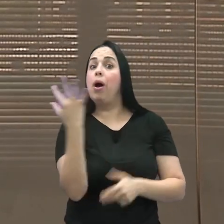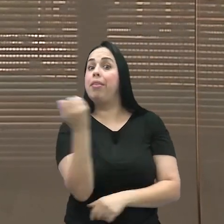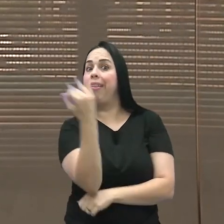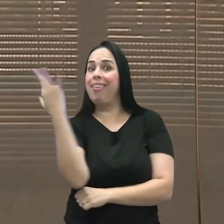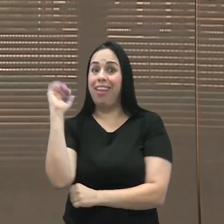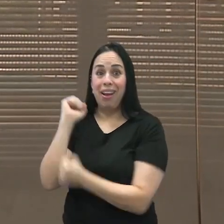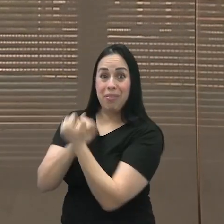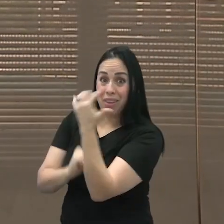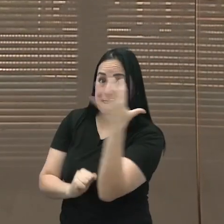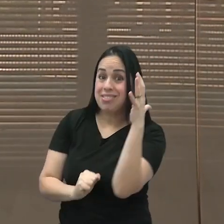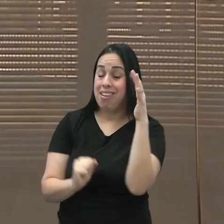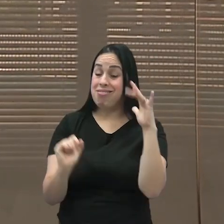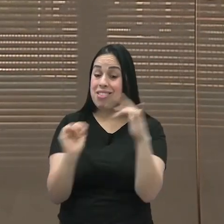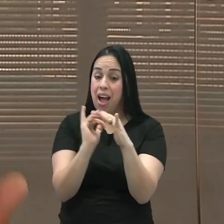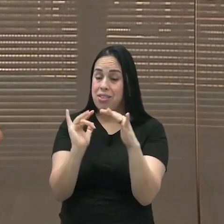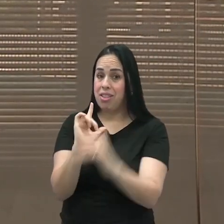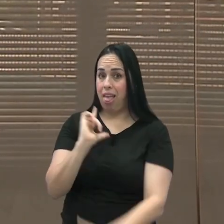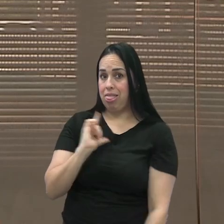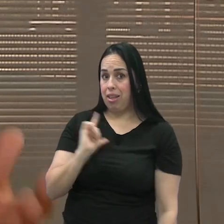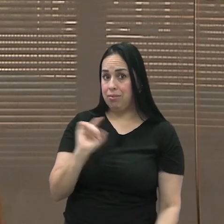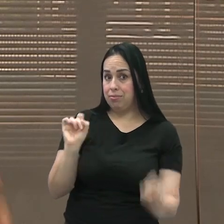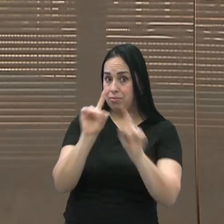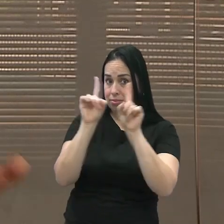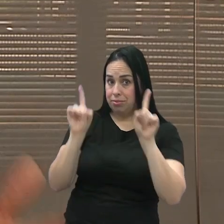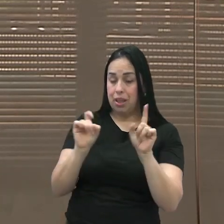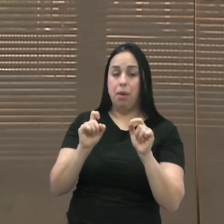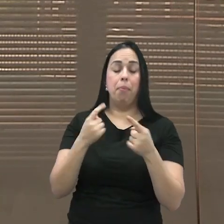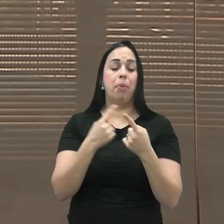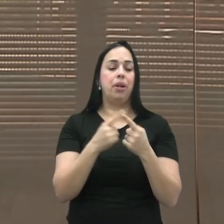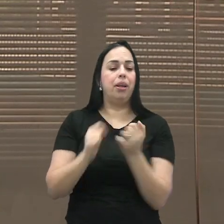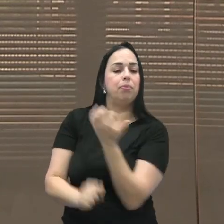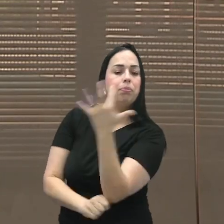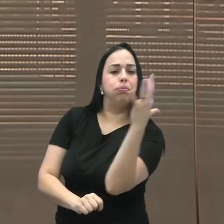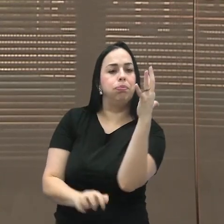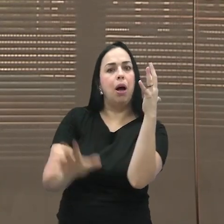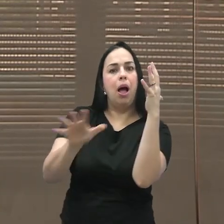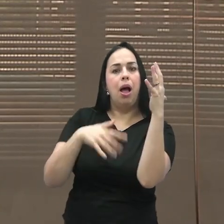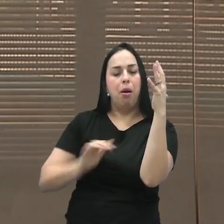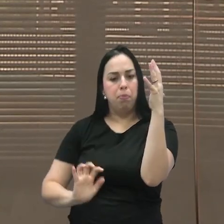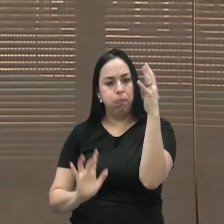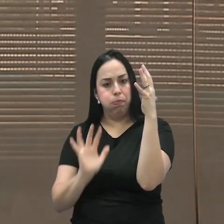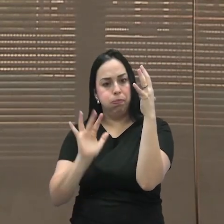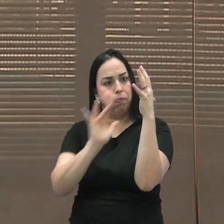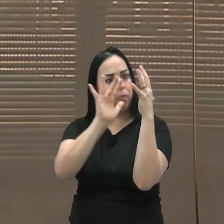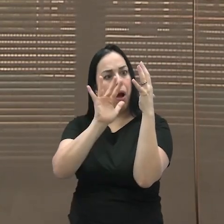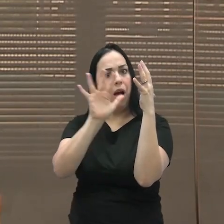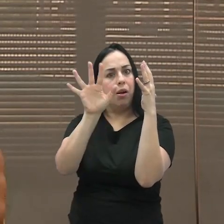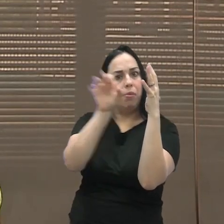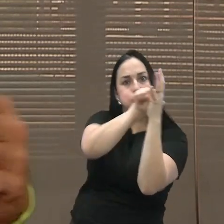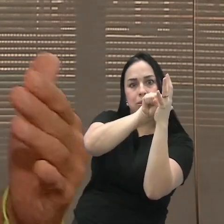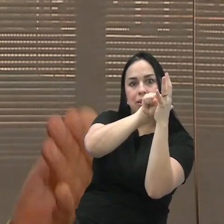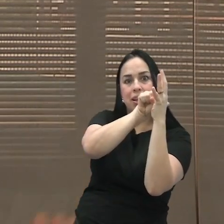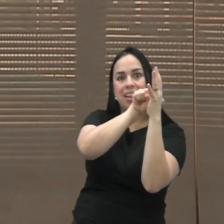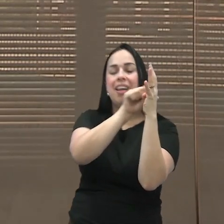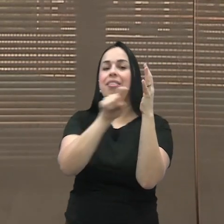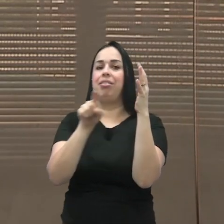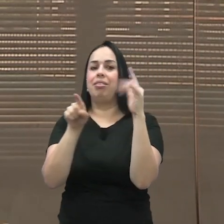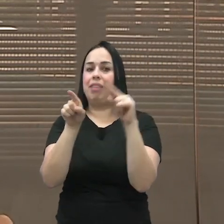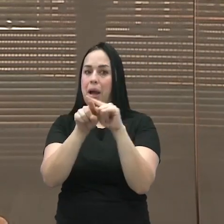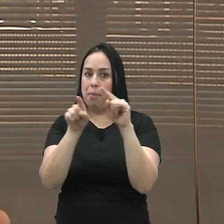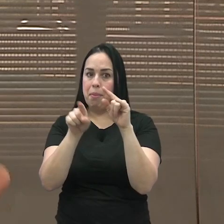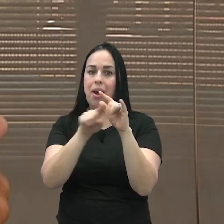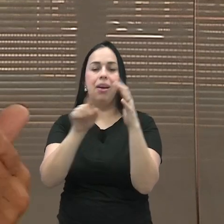urbana interfere, ela funciona como um retentor da poluição, num primeiro momento, mas ela também funciona como uma espécie de barreira,